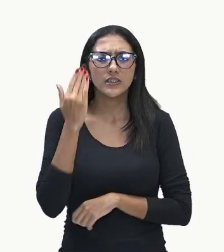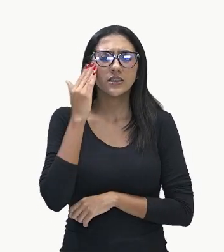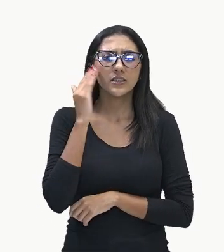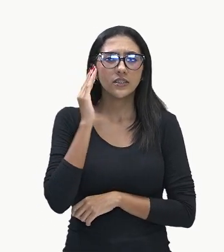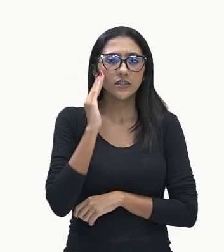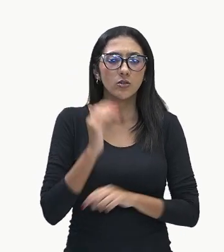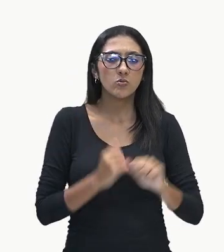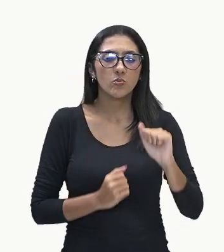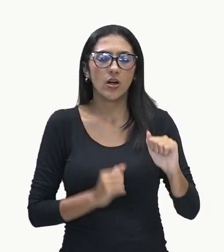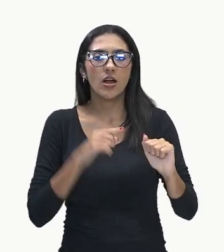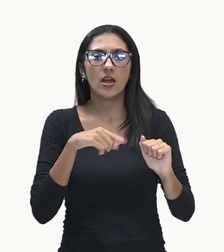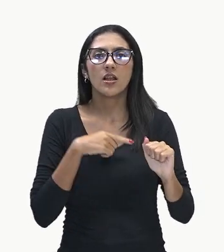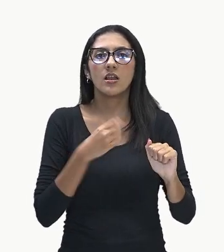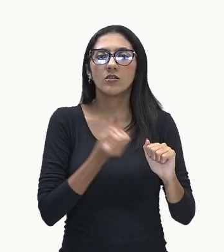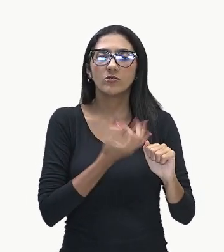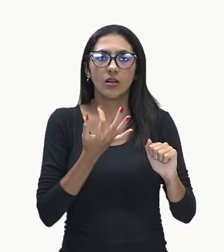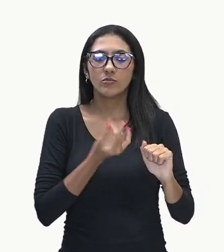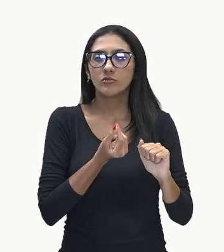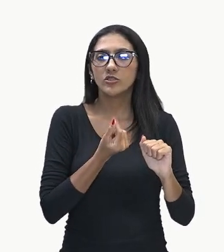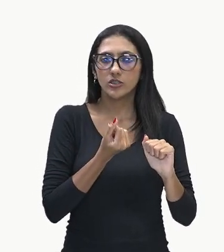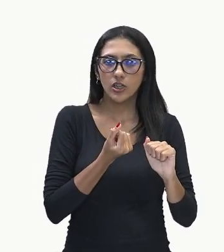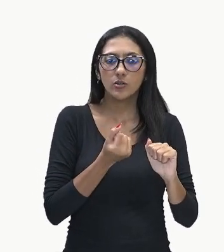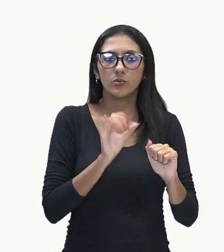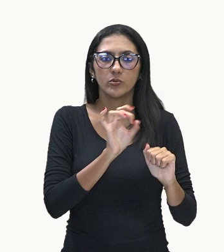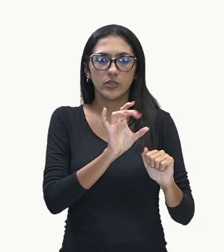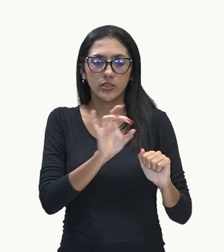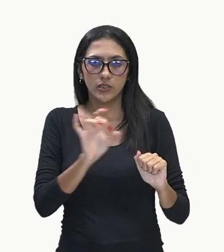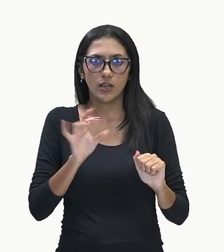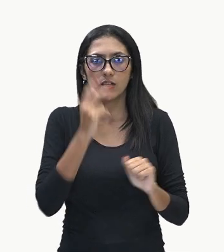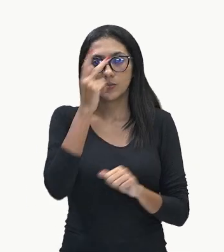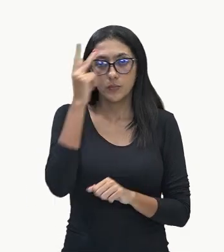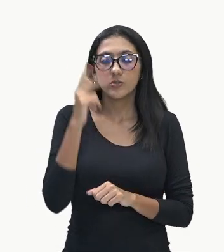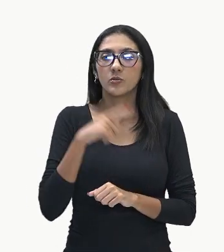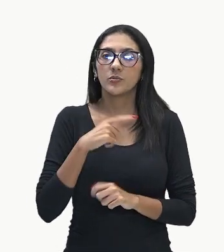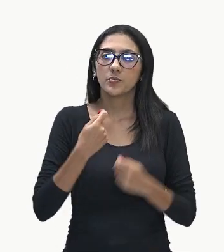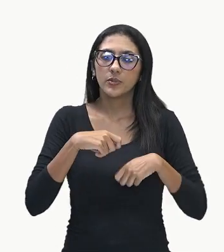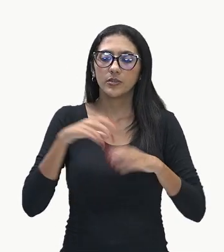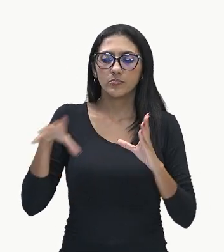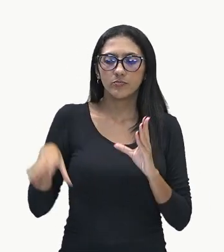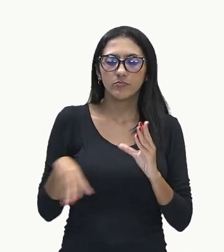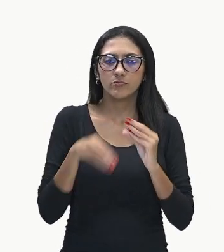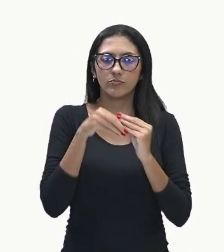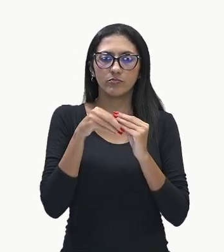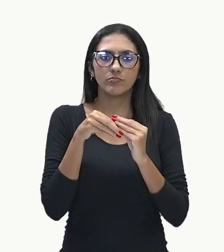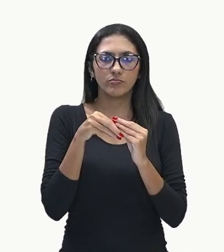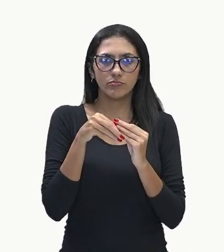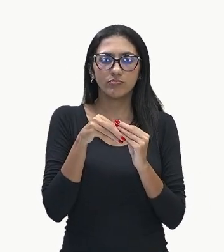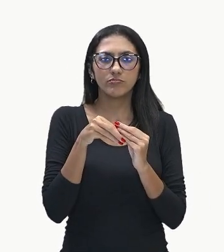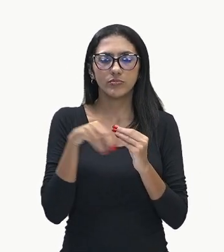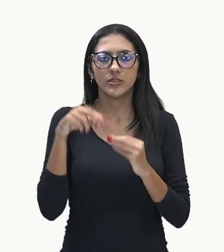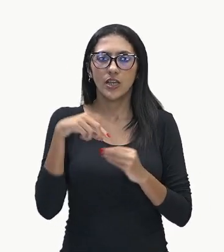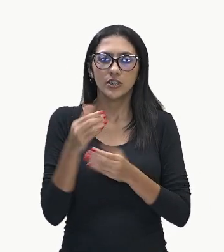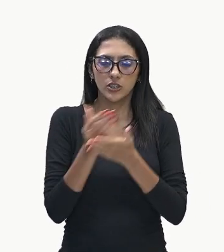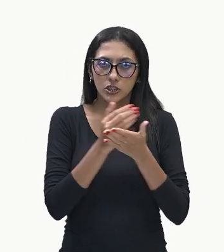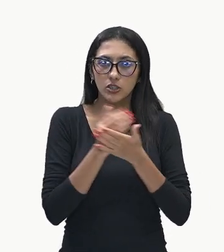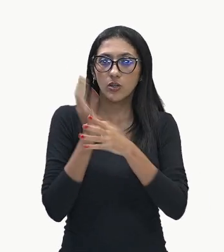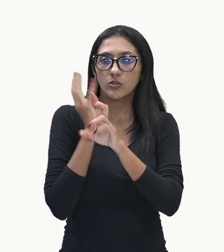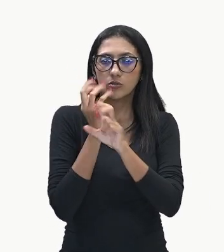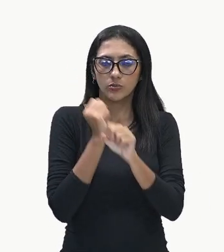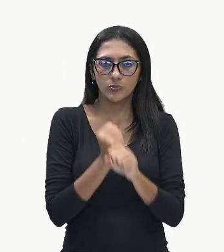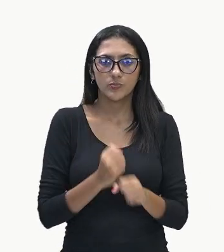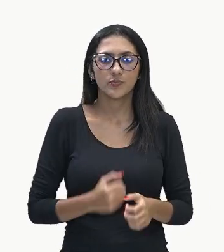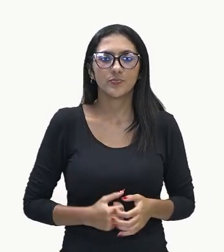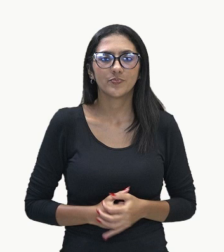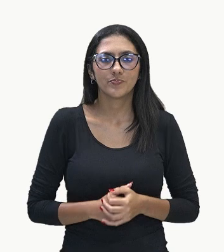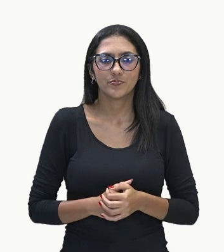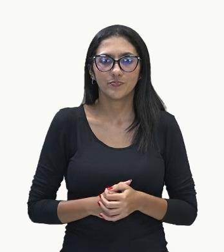quantia que cada pessoa vai estar contribuindo aí nessa divisão, vai receber aí nessa divisão. Já